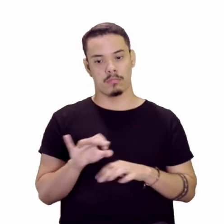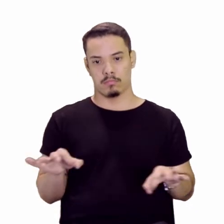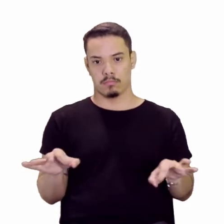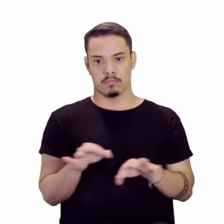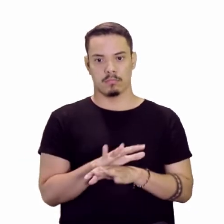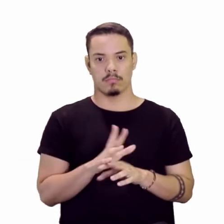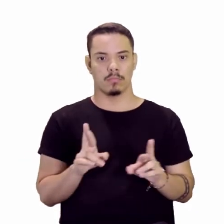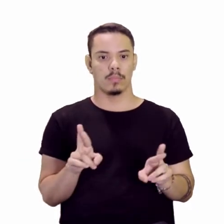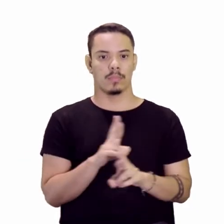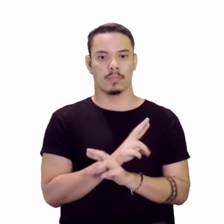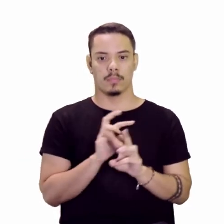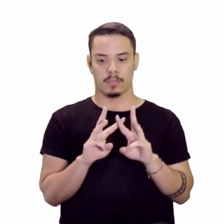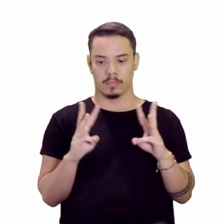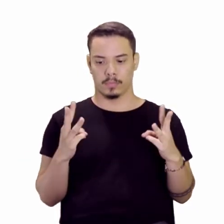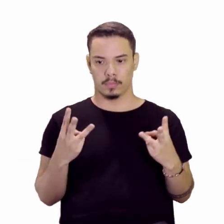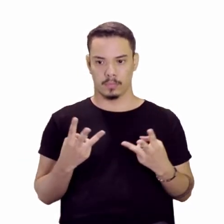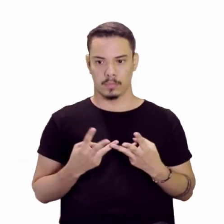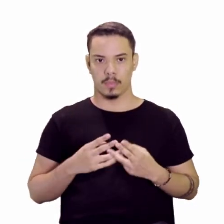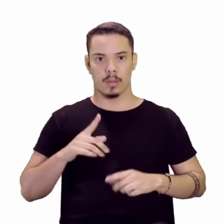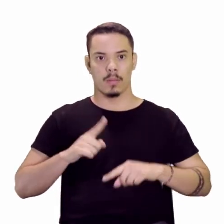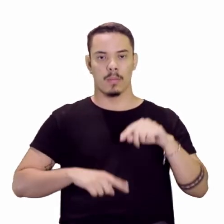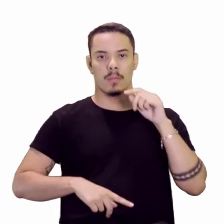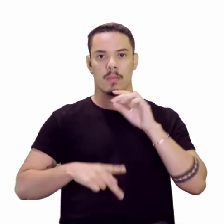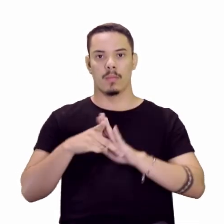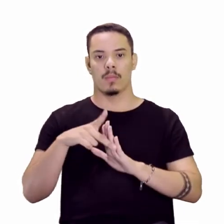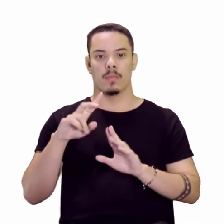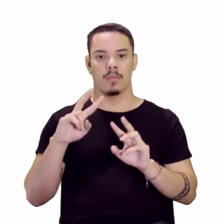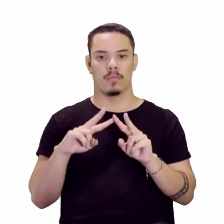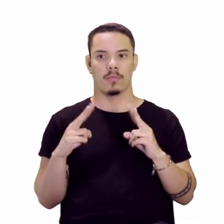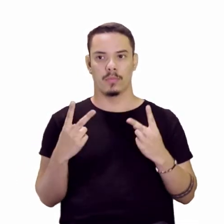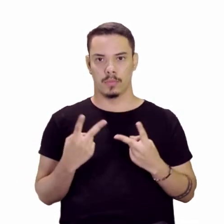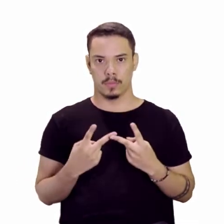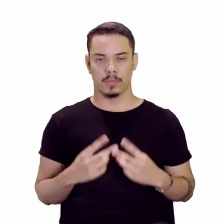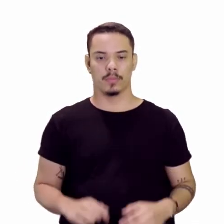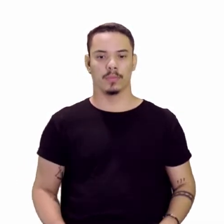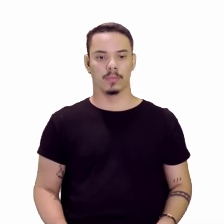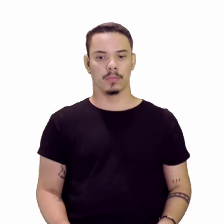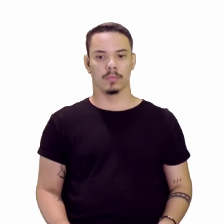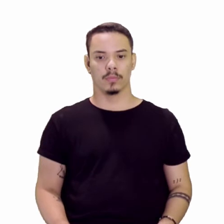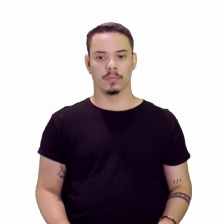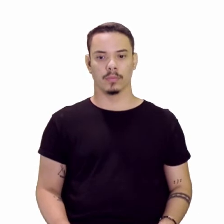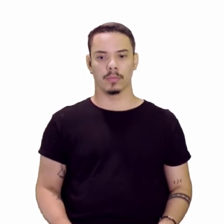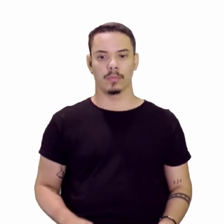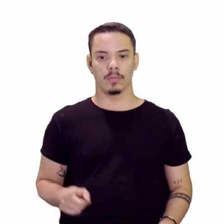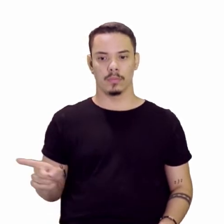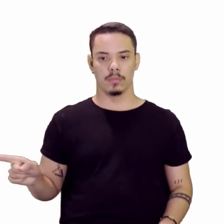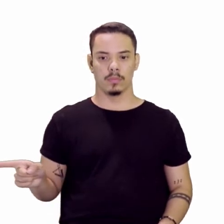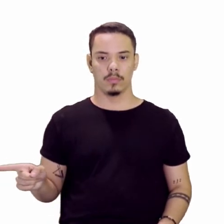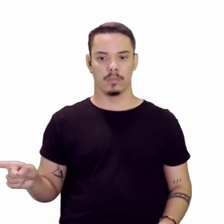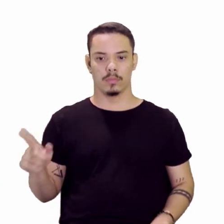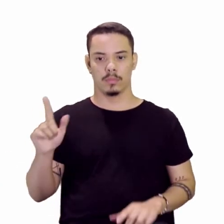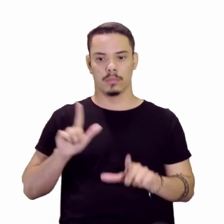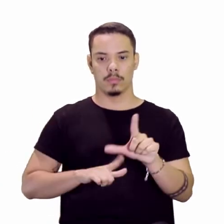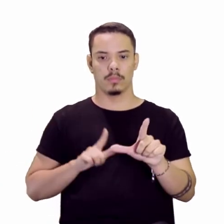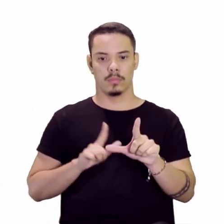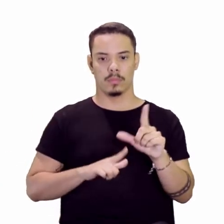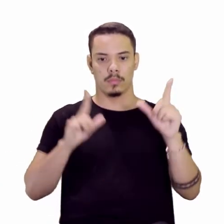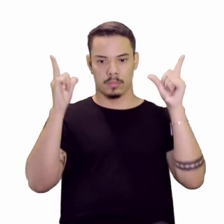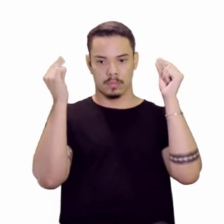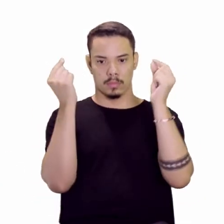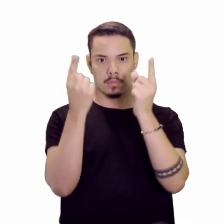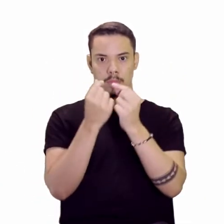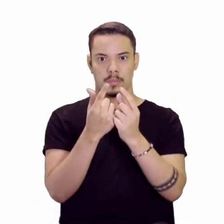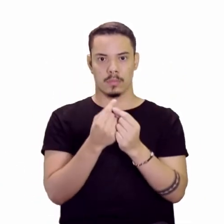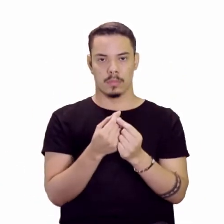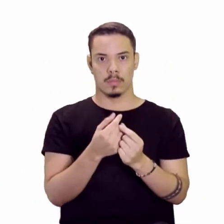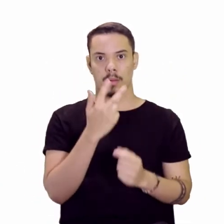será a relação da massa de um corpo pelo seu volume. Justamente. E a gente representa pela letra grega chamada Rho. Exatamente.